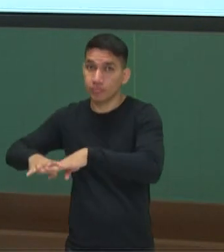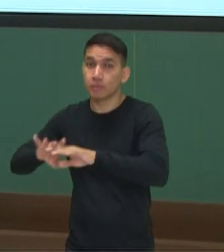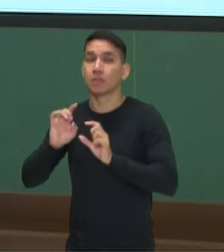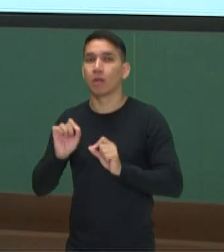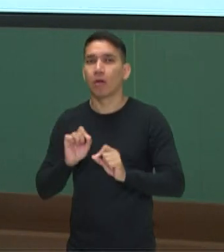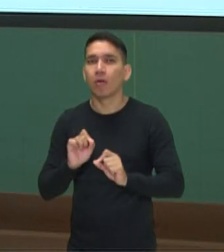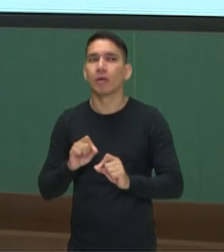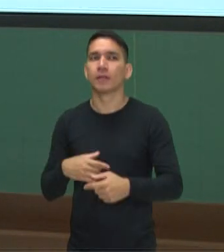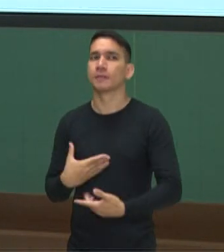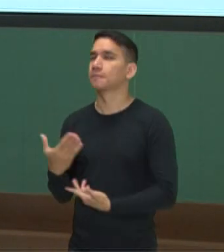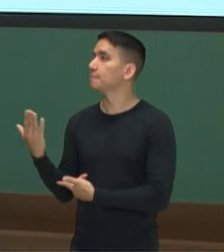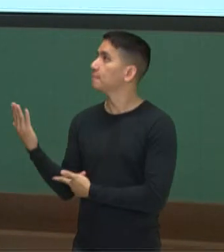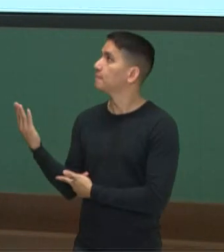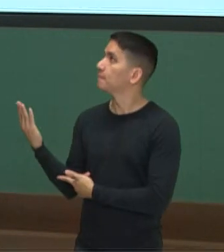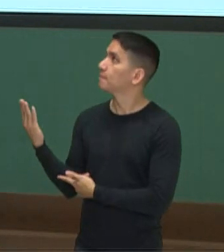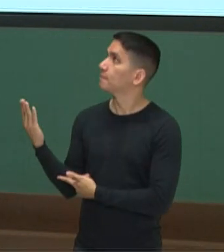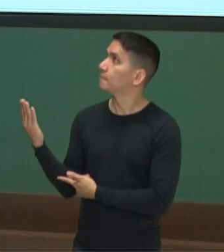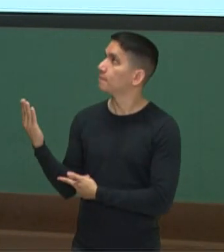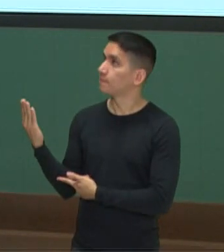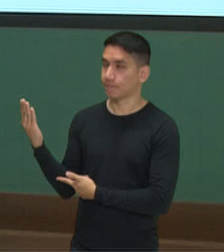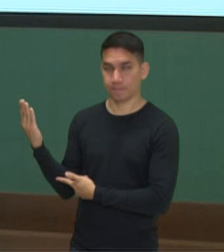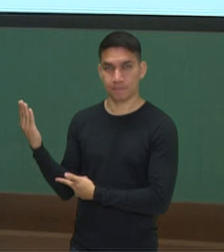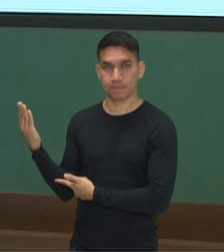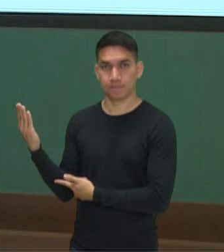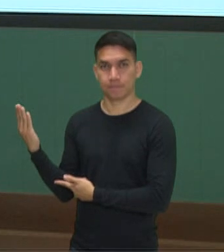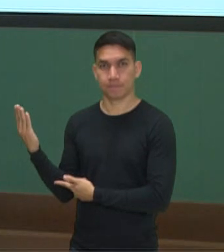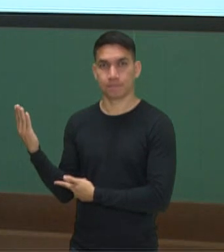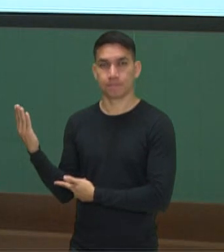quinta vezes o 6x ao cubo, tá aqui,